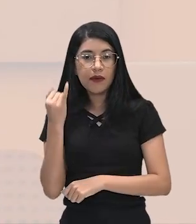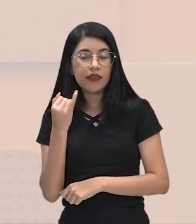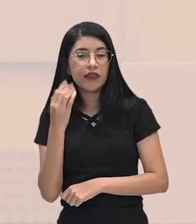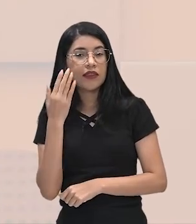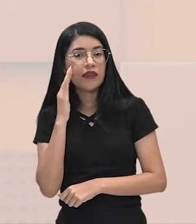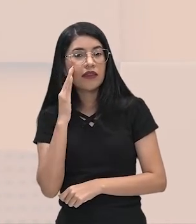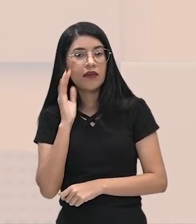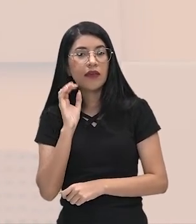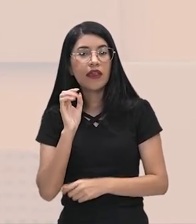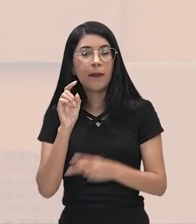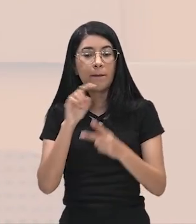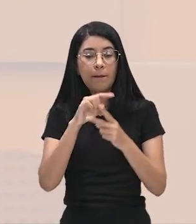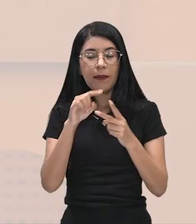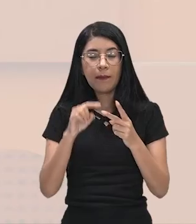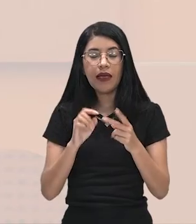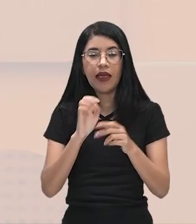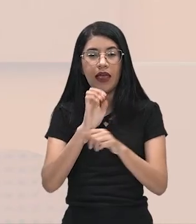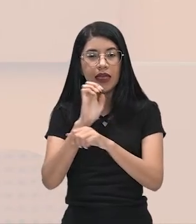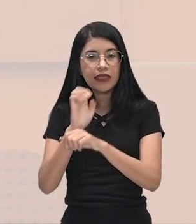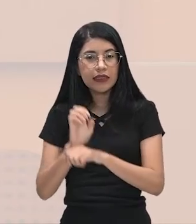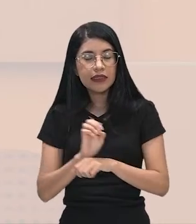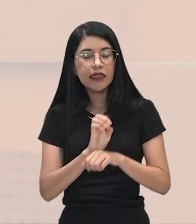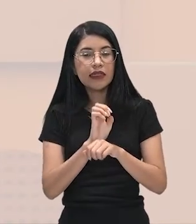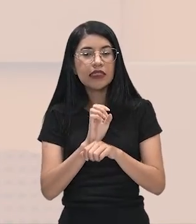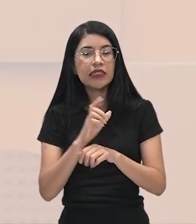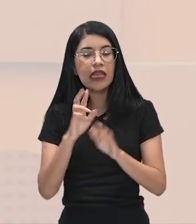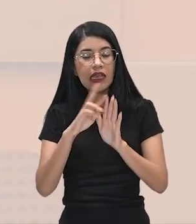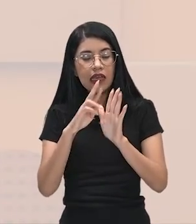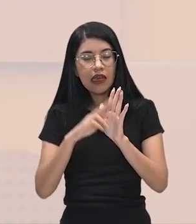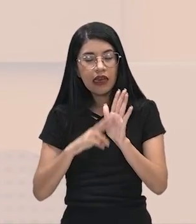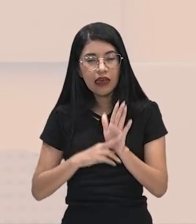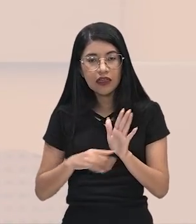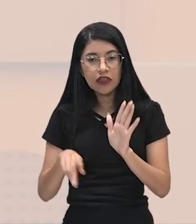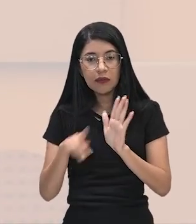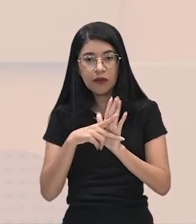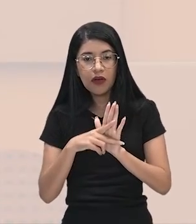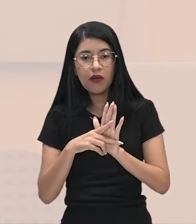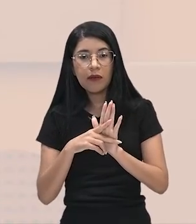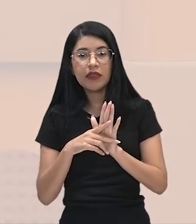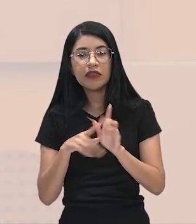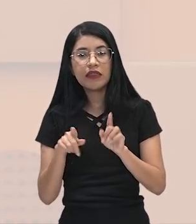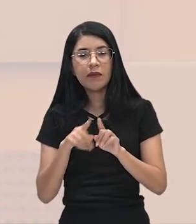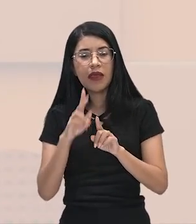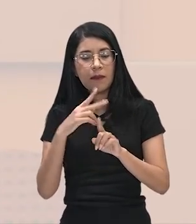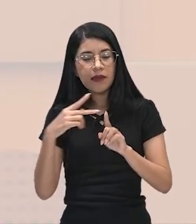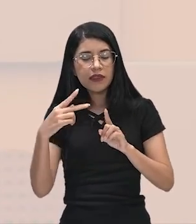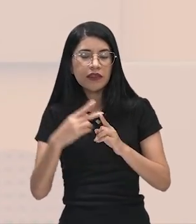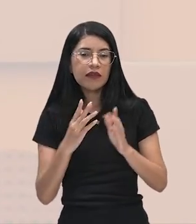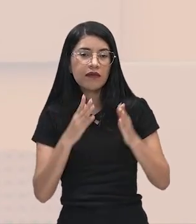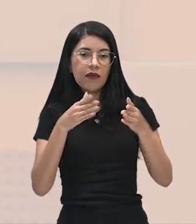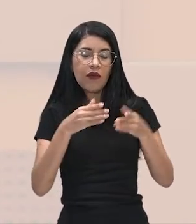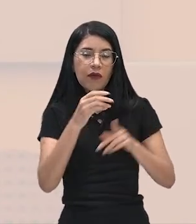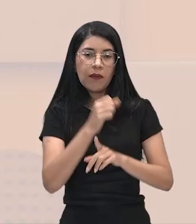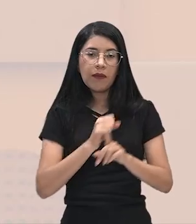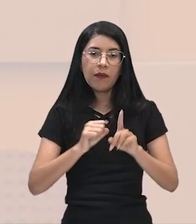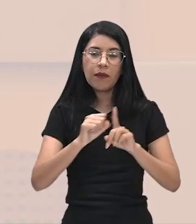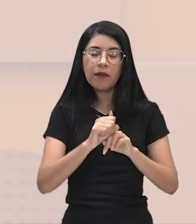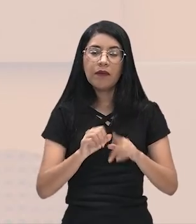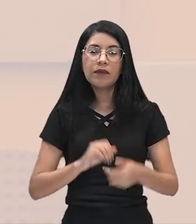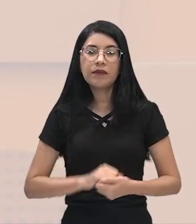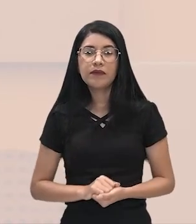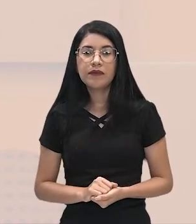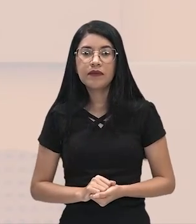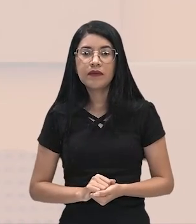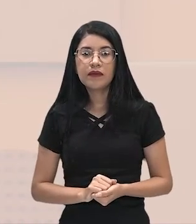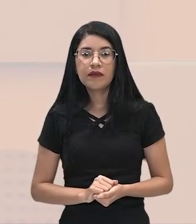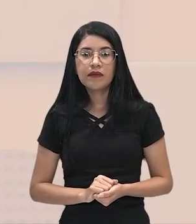cada cidade-estado tinha suas regras e a forma de olhar para a sua sociedade. E, à mesma forma que se